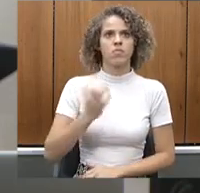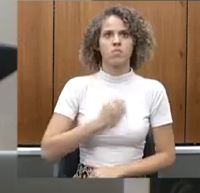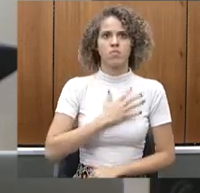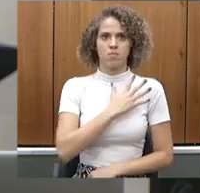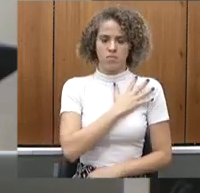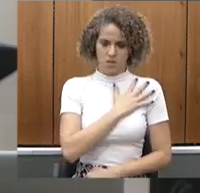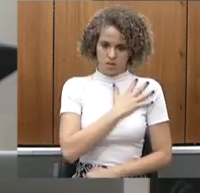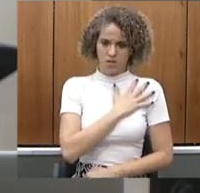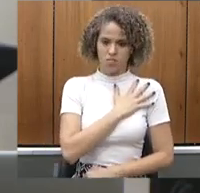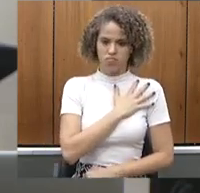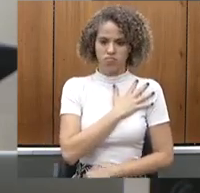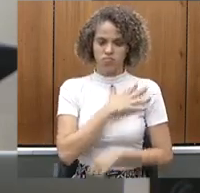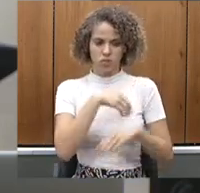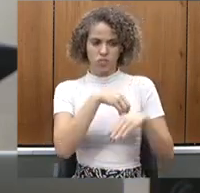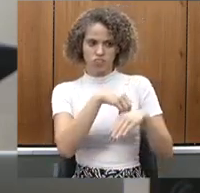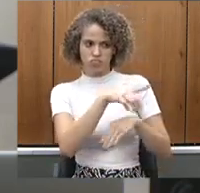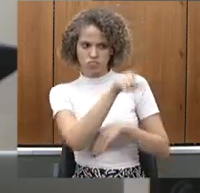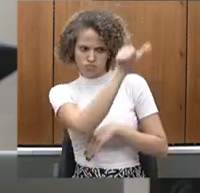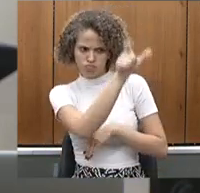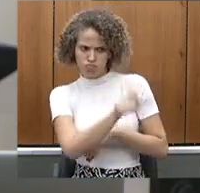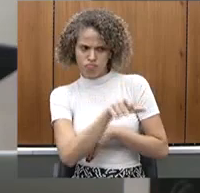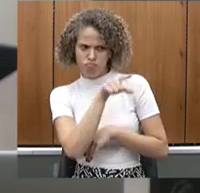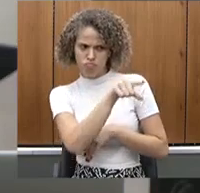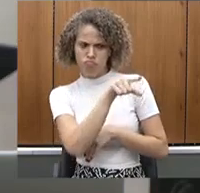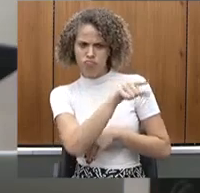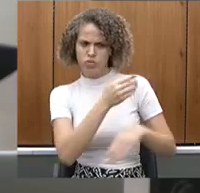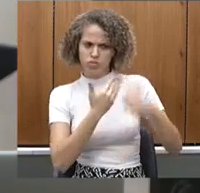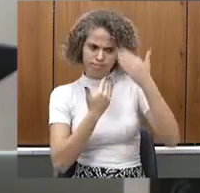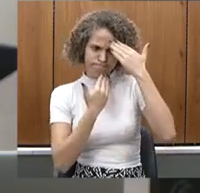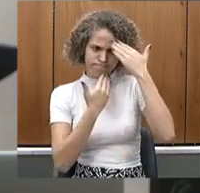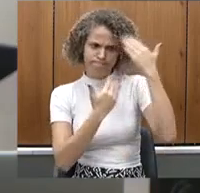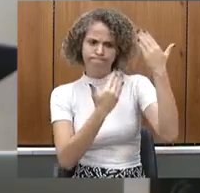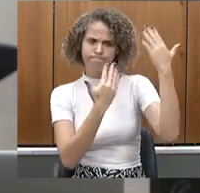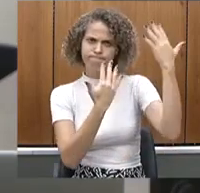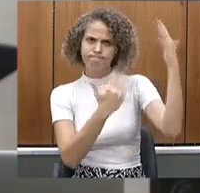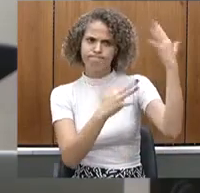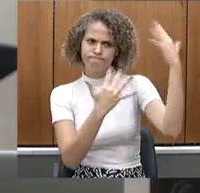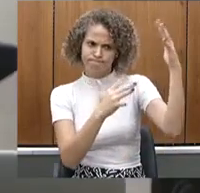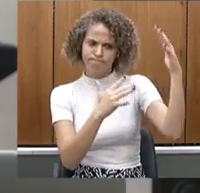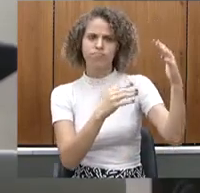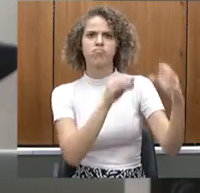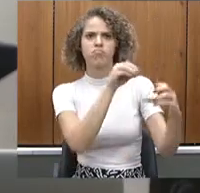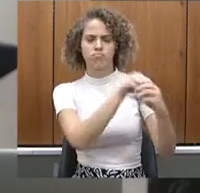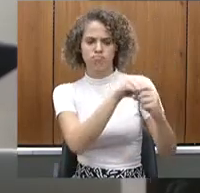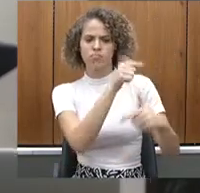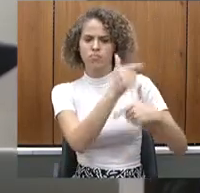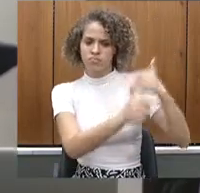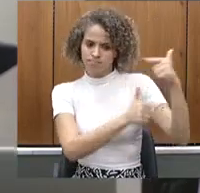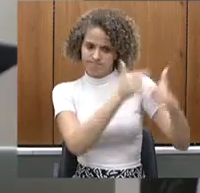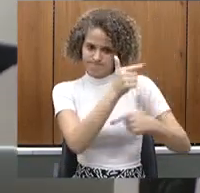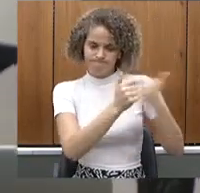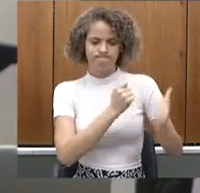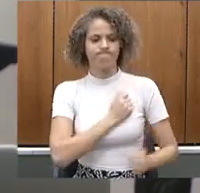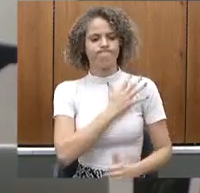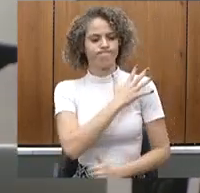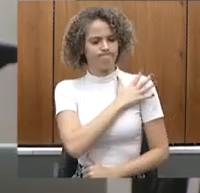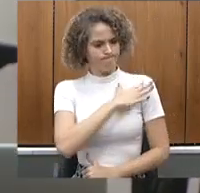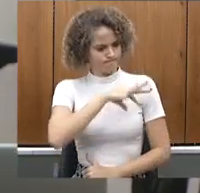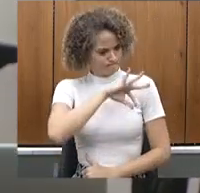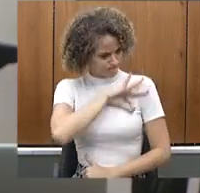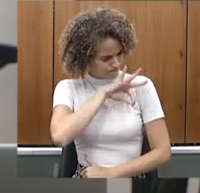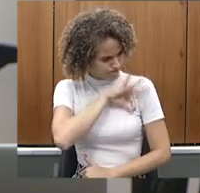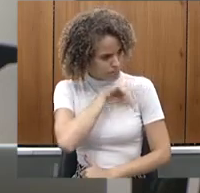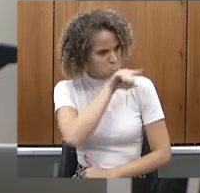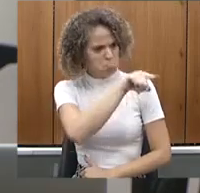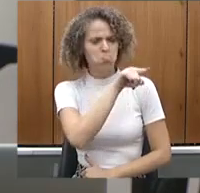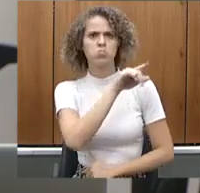parabenizar o senhor é a instituição Polícia Militar ela cada vez mais